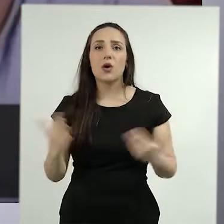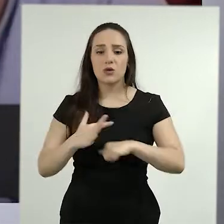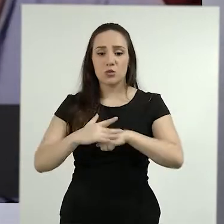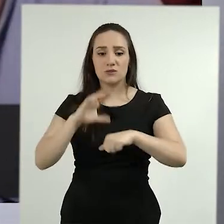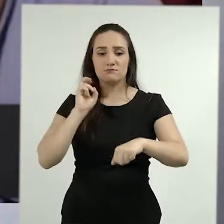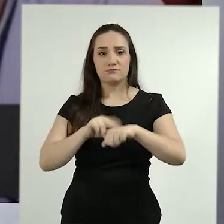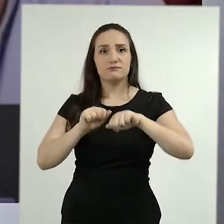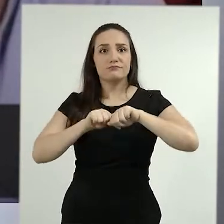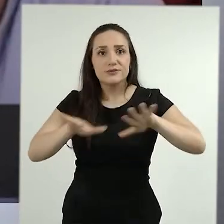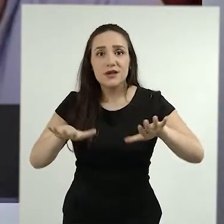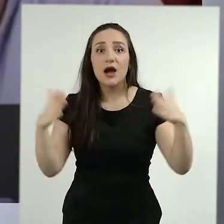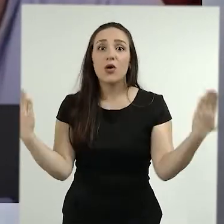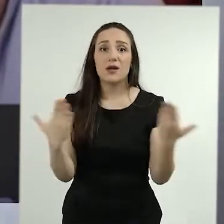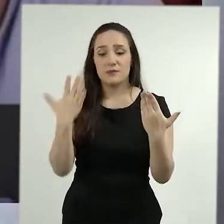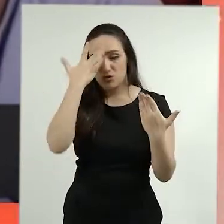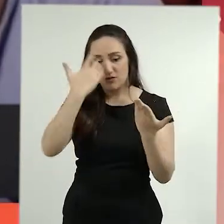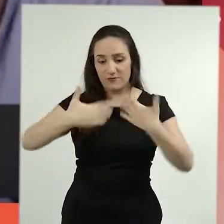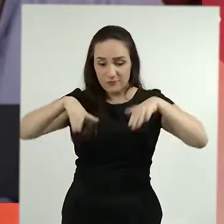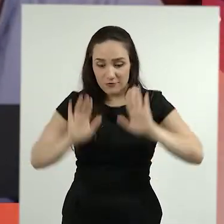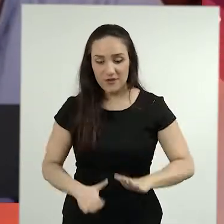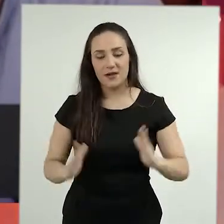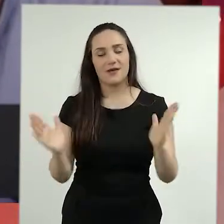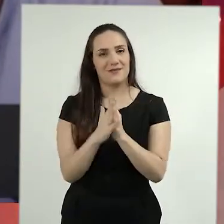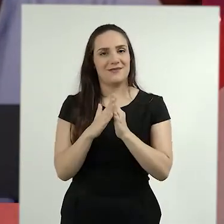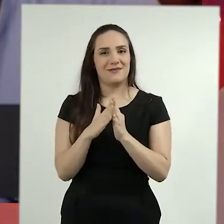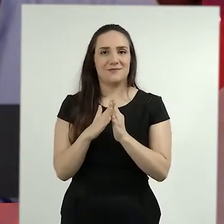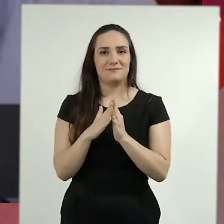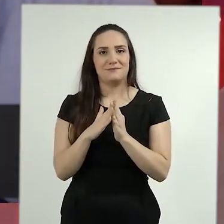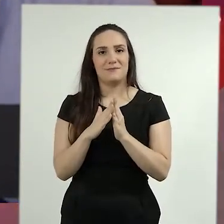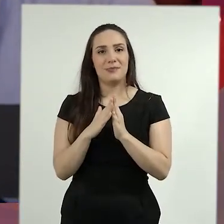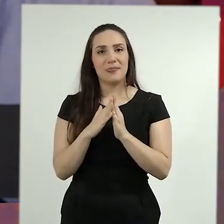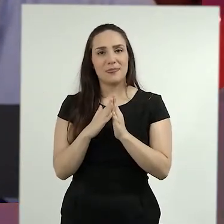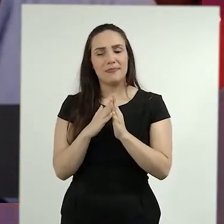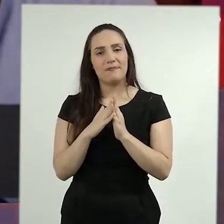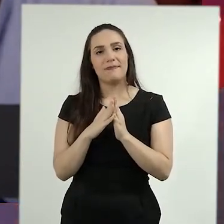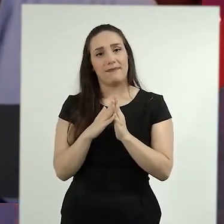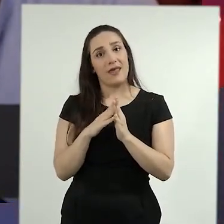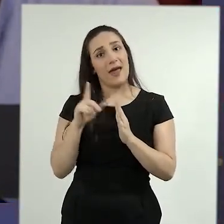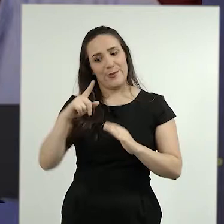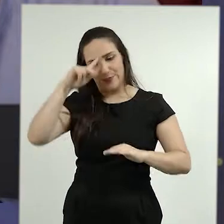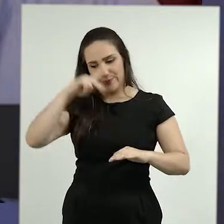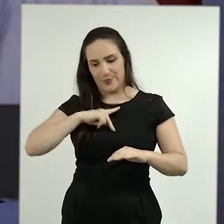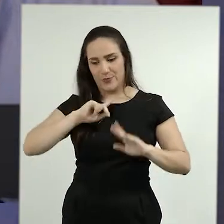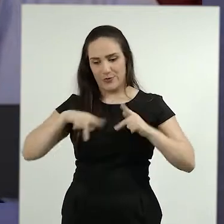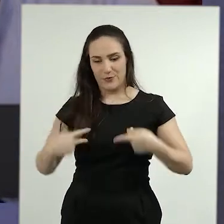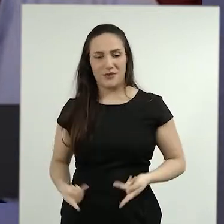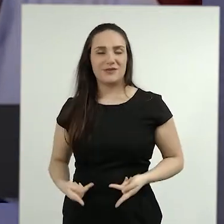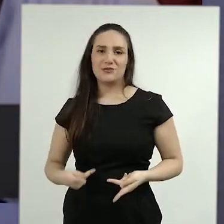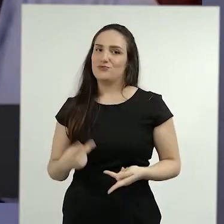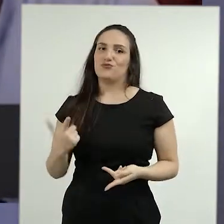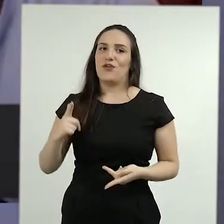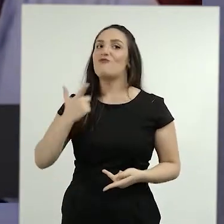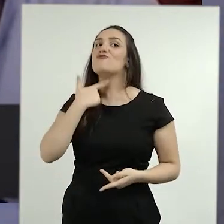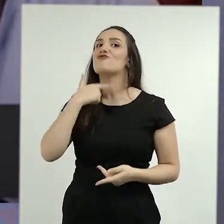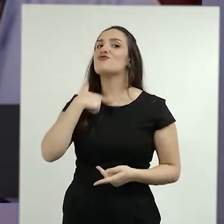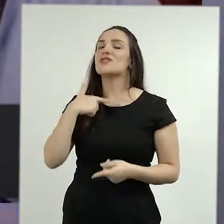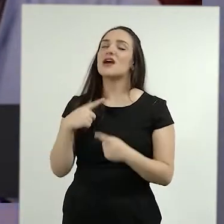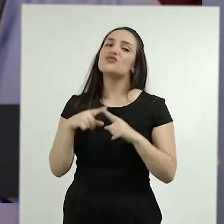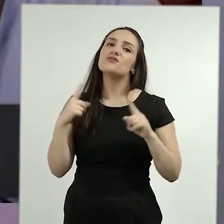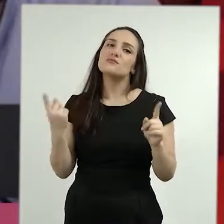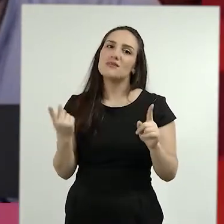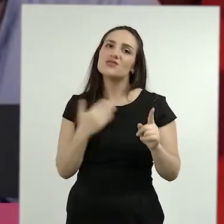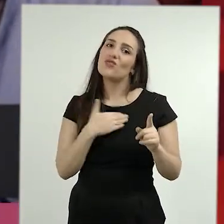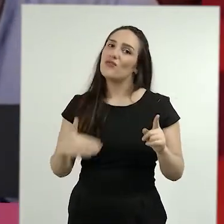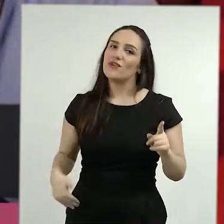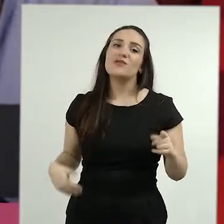de forçar realmente com que as pessoas ficassem em casa, então não foi uma medida que partiu da pessoa, né?